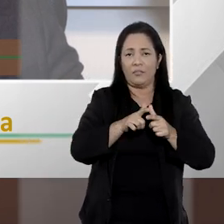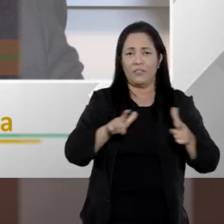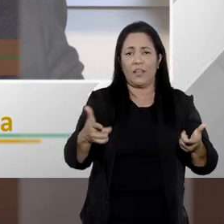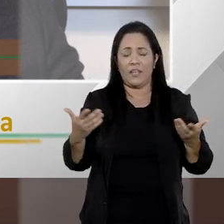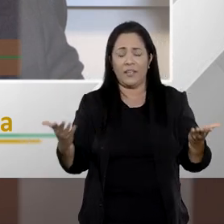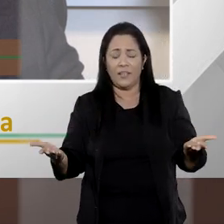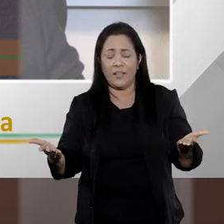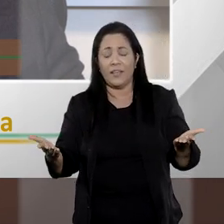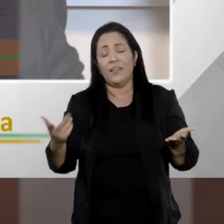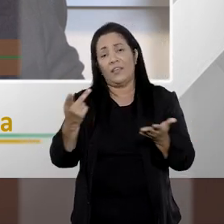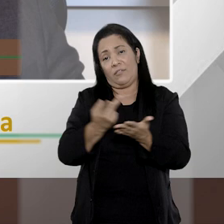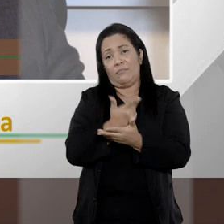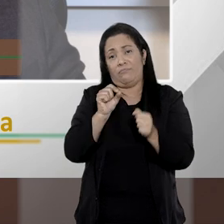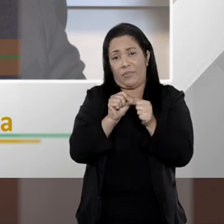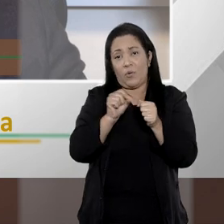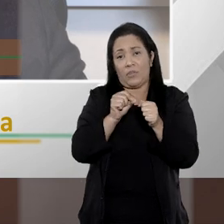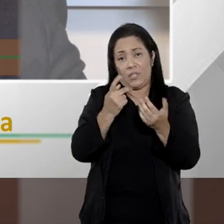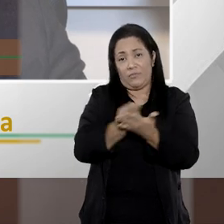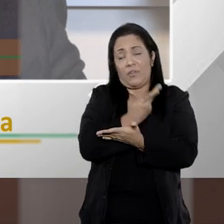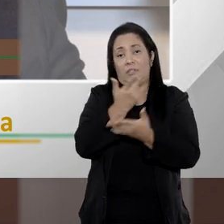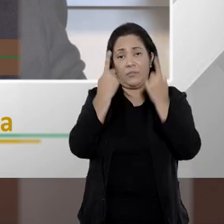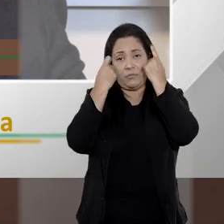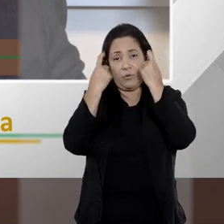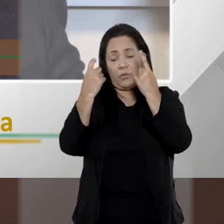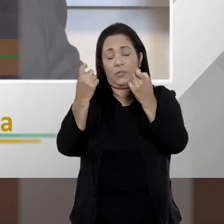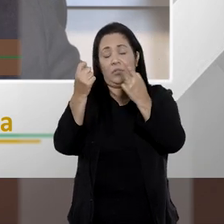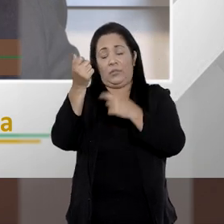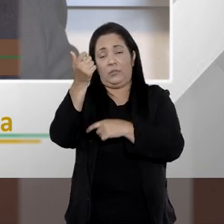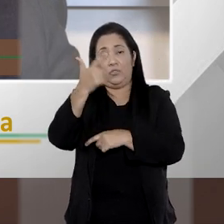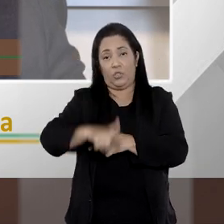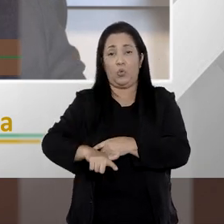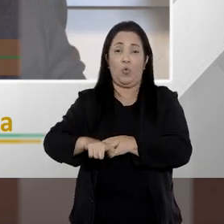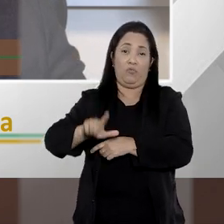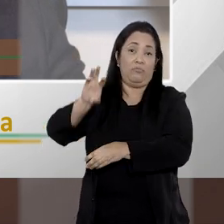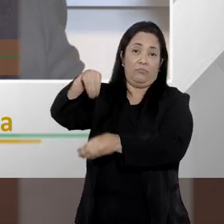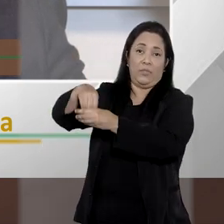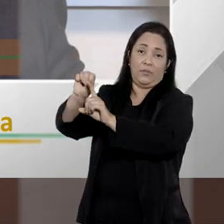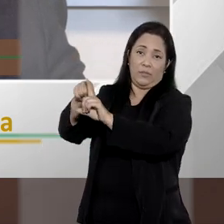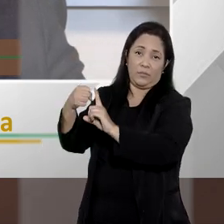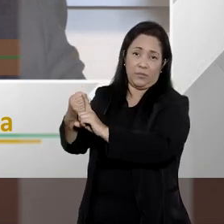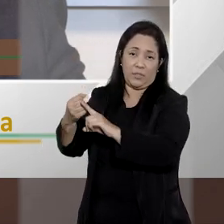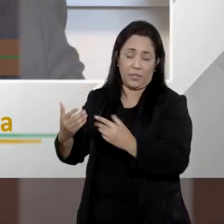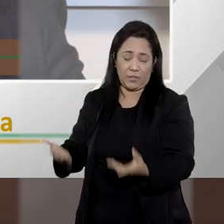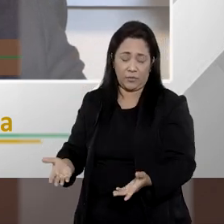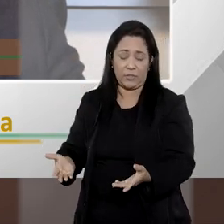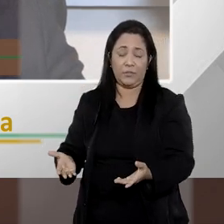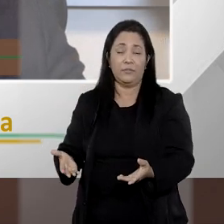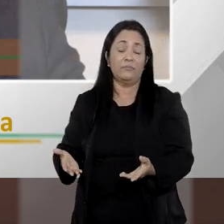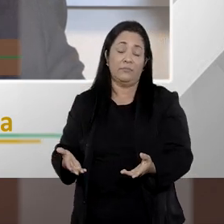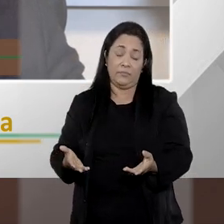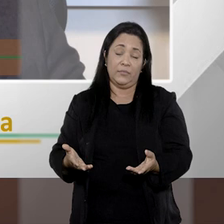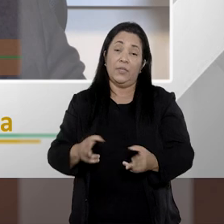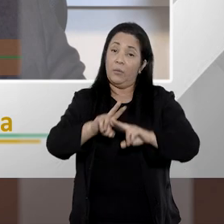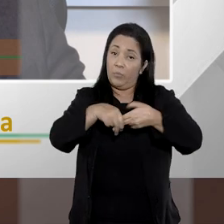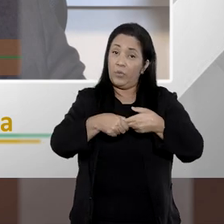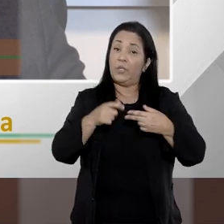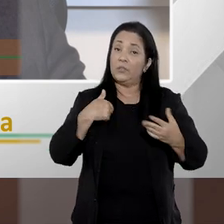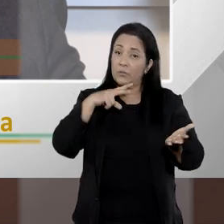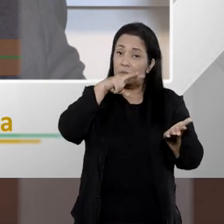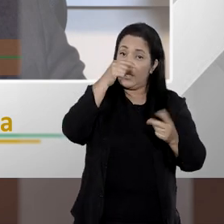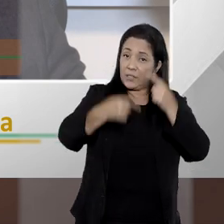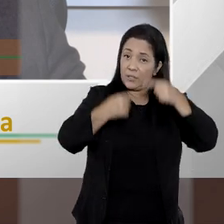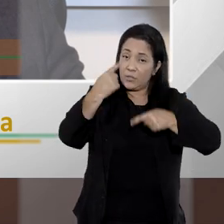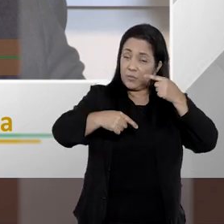mais forte, e que justamente, e em razão da prática de crimes que sequer mereceriam a aplicação de uma pena privativa de